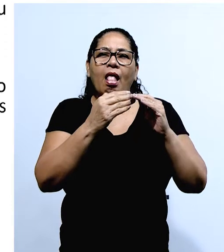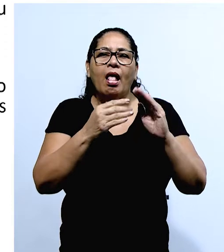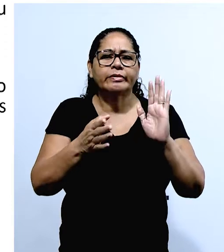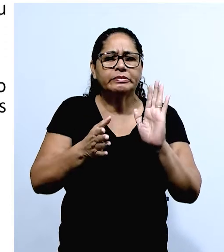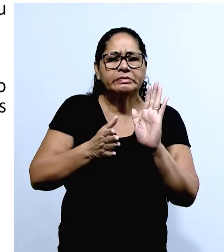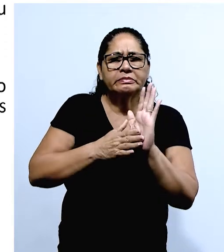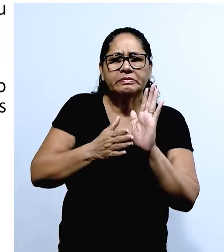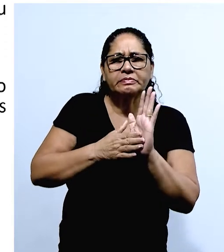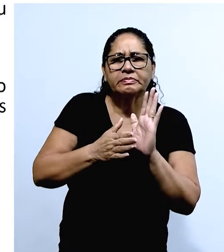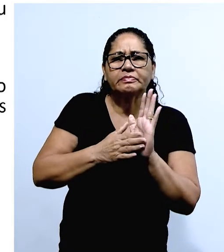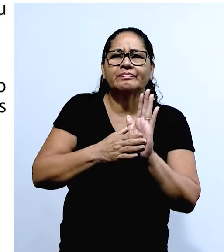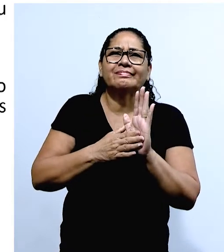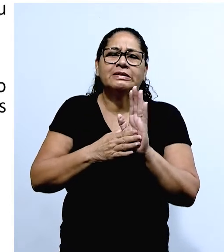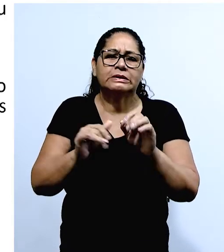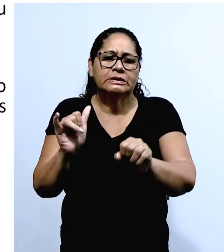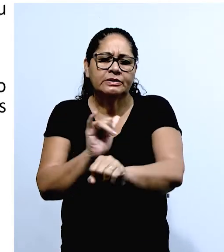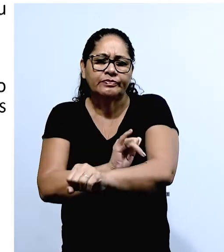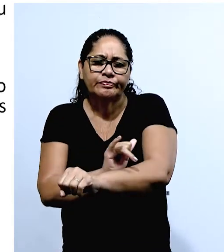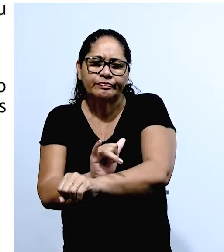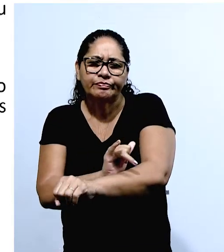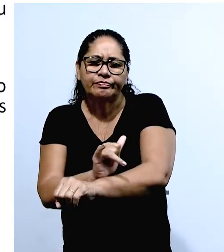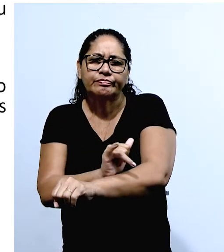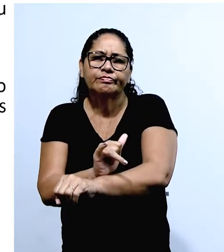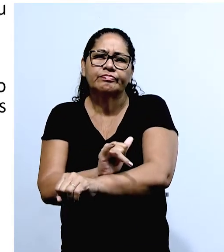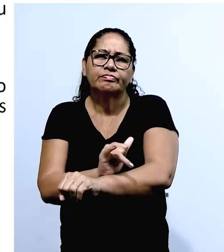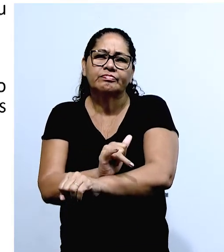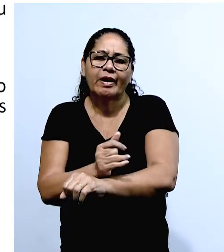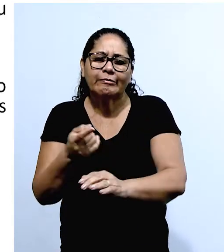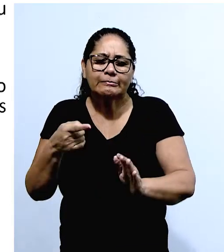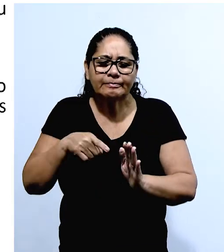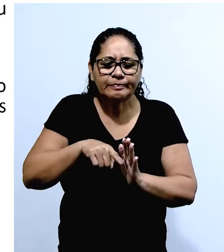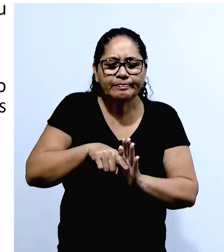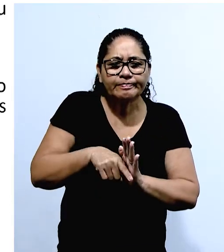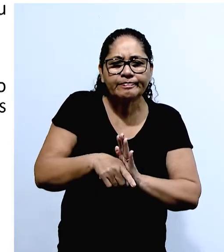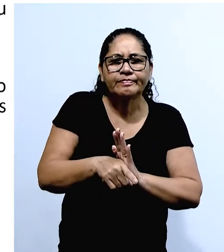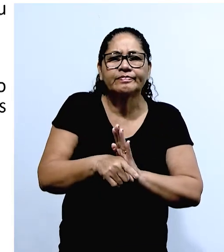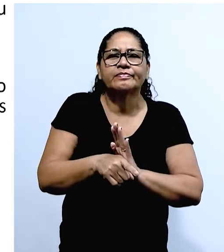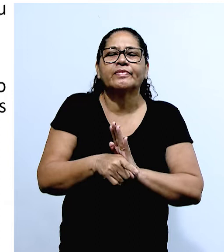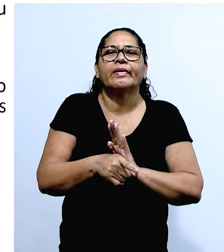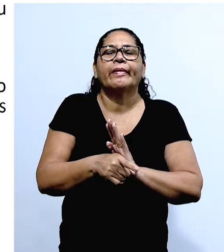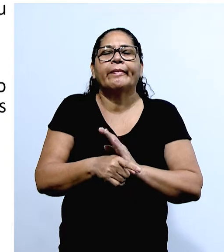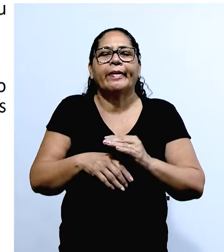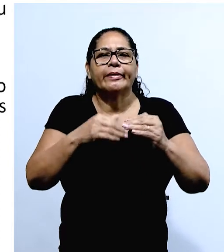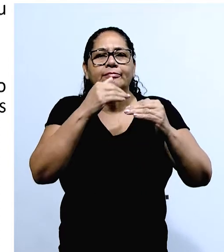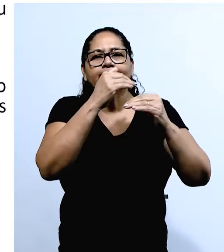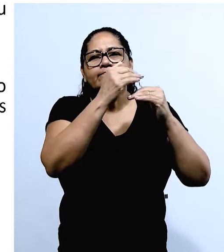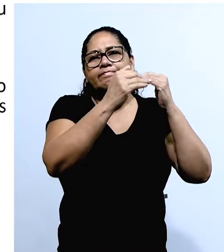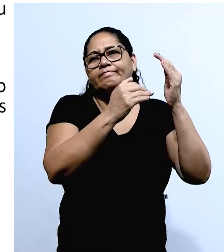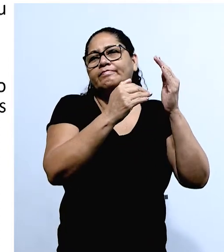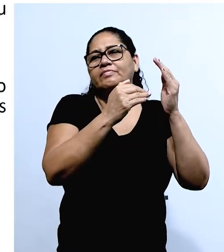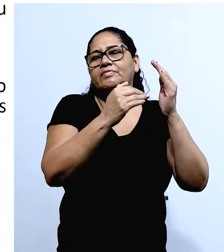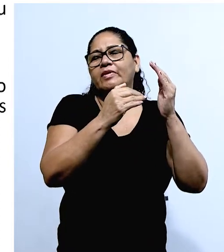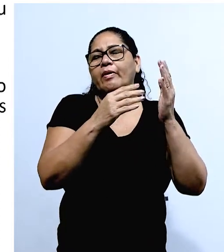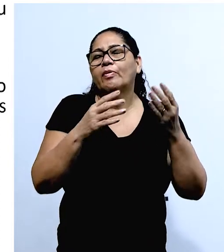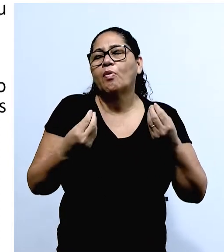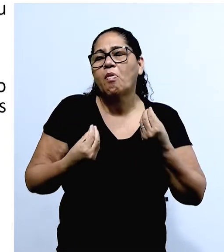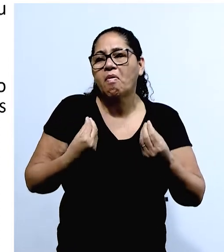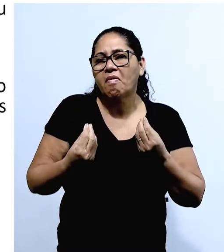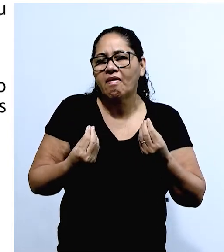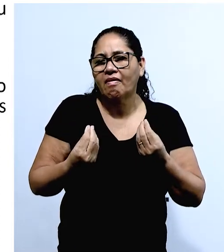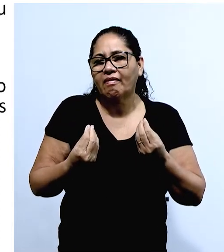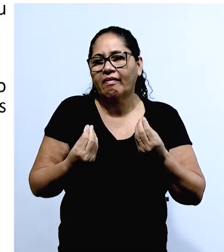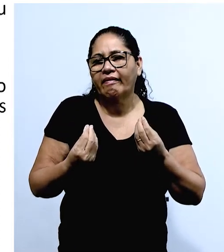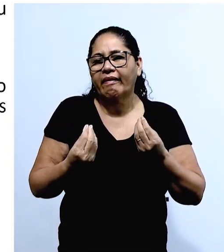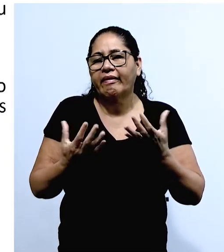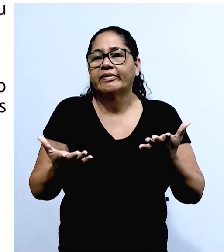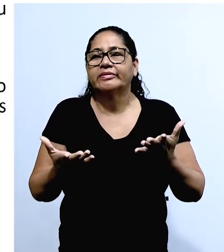no planejamento estratégico, identificando os componentes fundamentais para a sua construção, né? Bem como requisitos